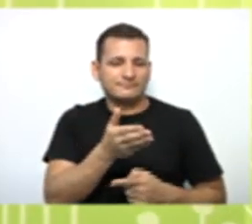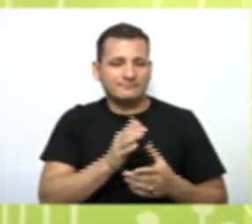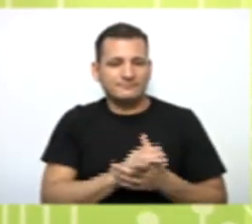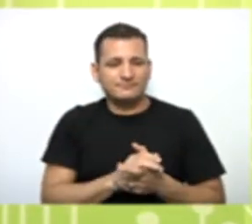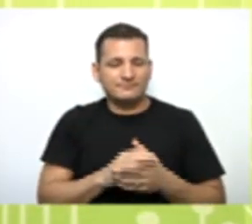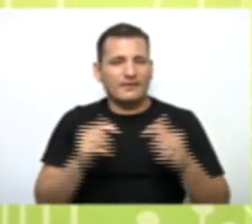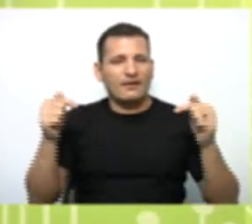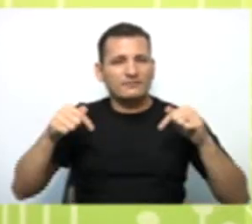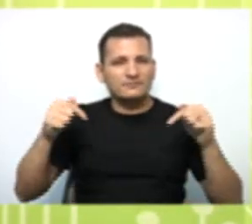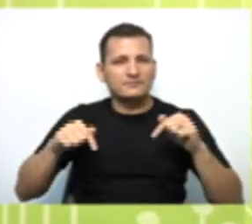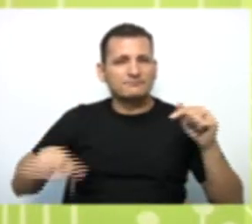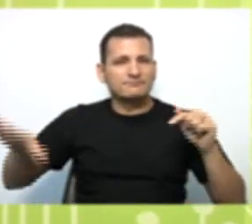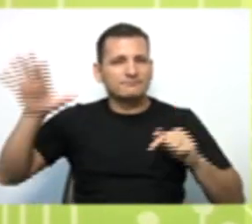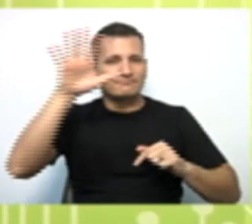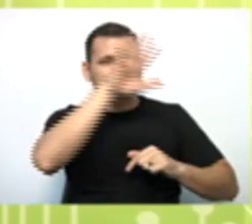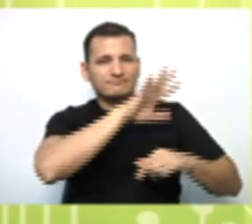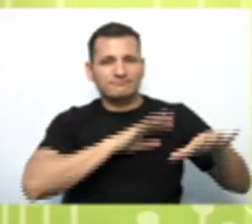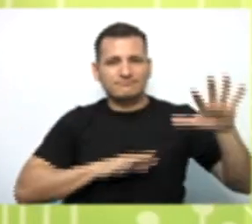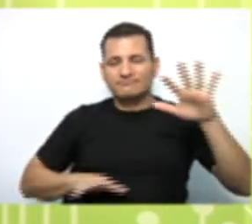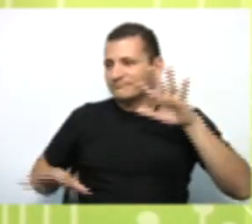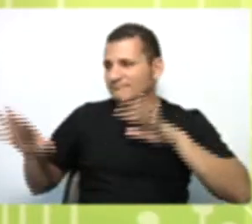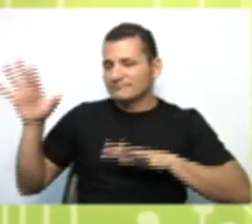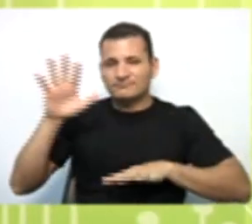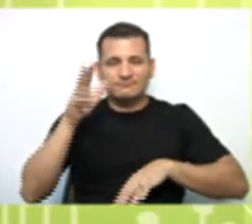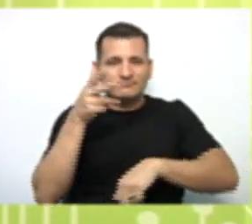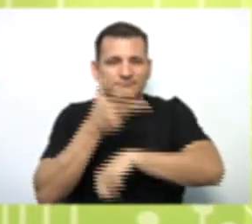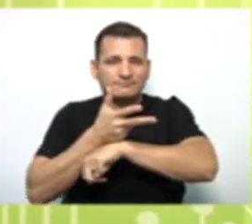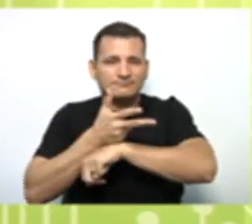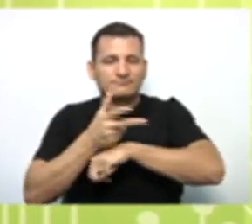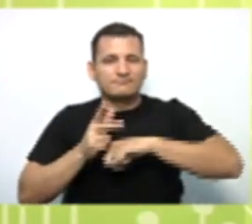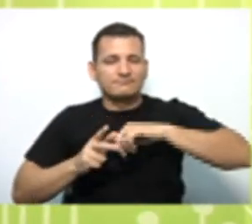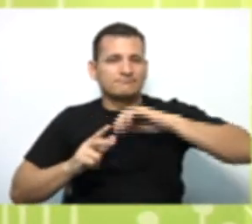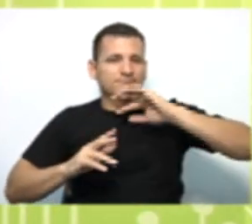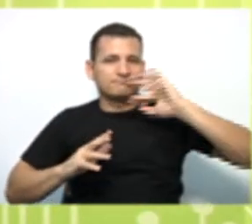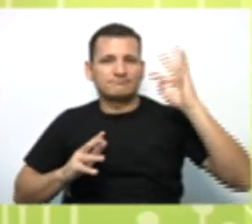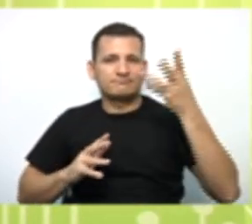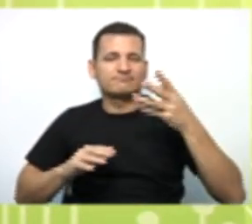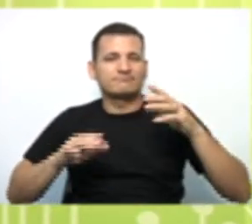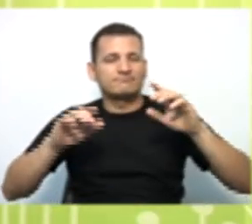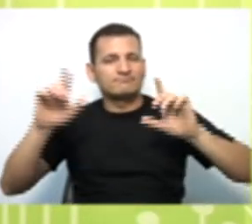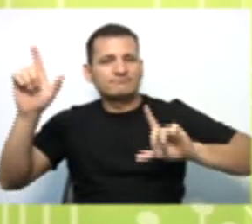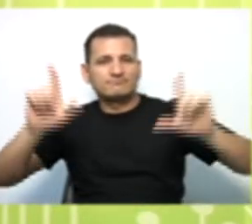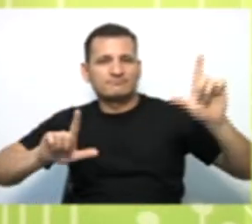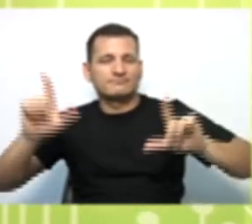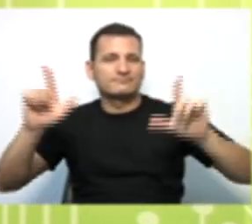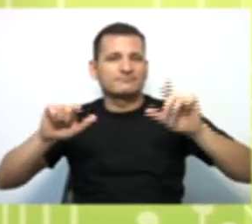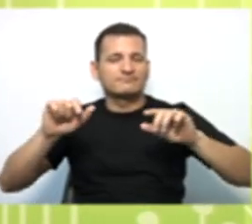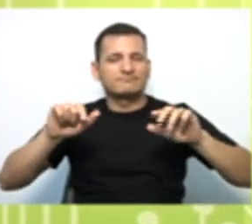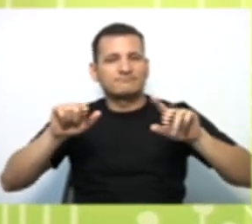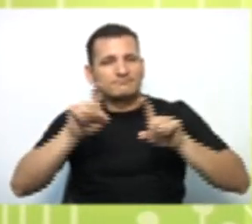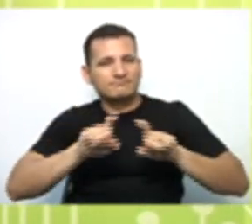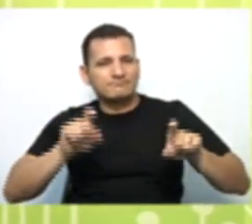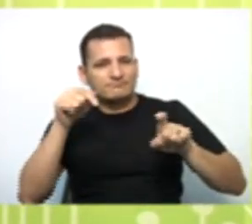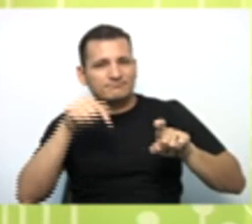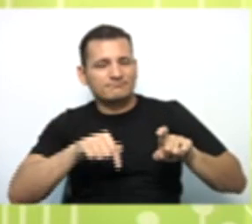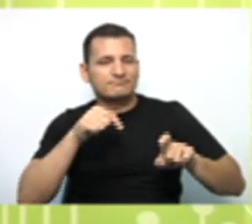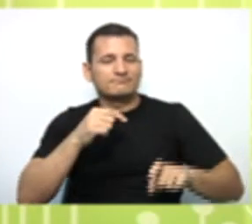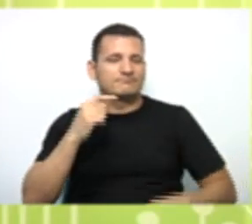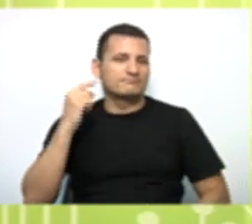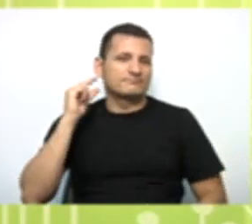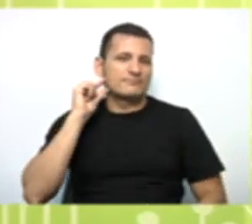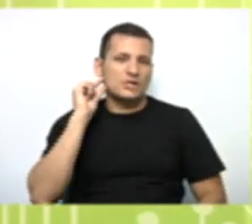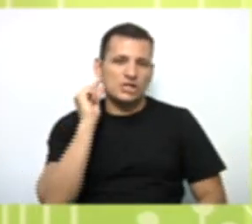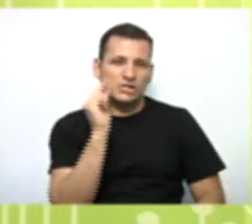todo esse aparato que está aqui do nosso lado, da câmera, do quadro eletrônico, da televisão, desse computador, desse